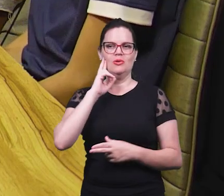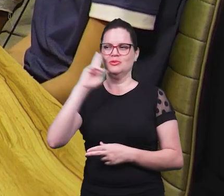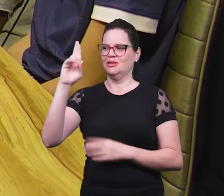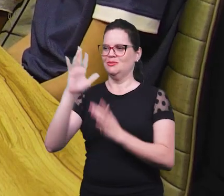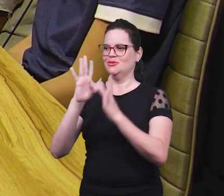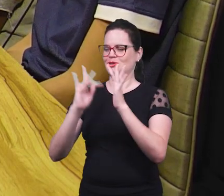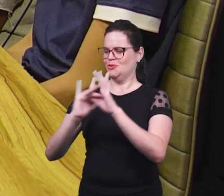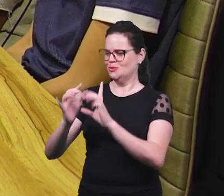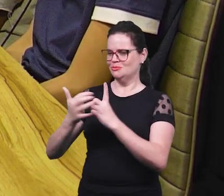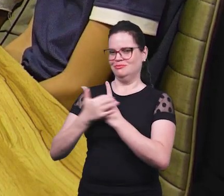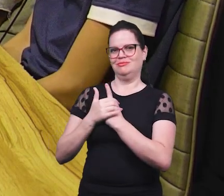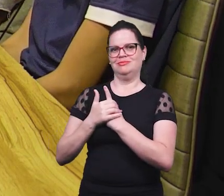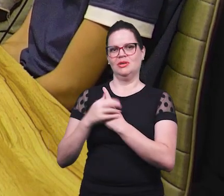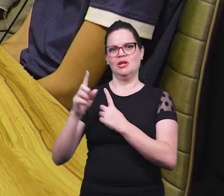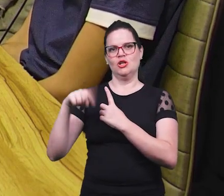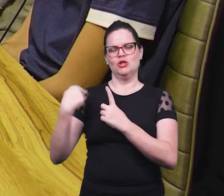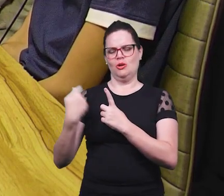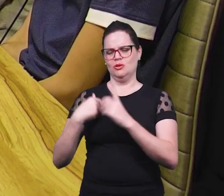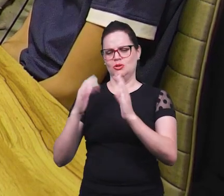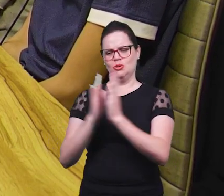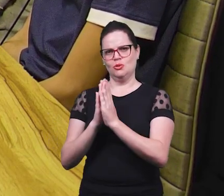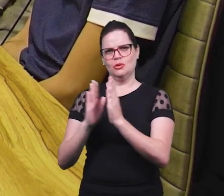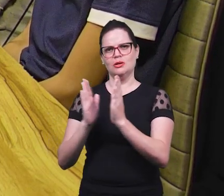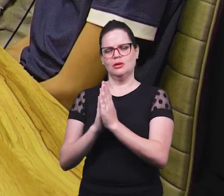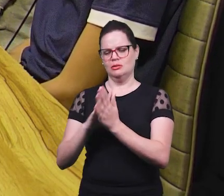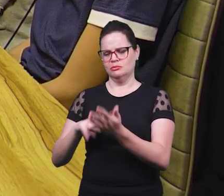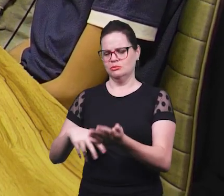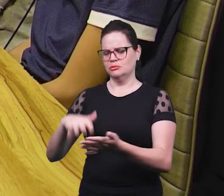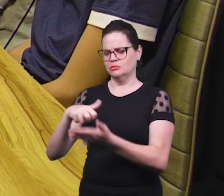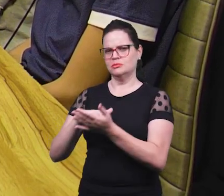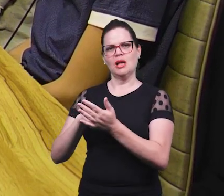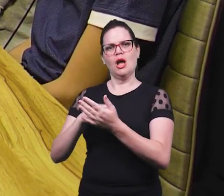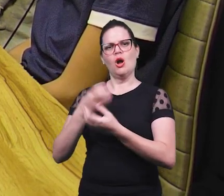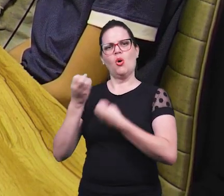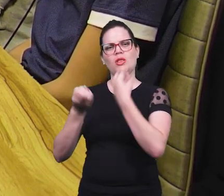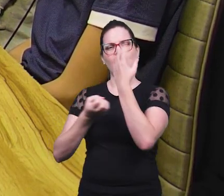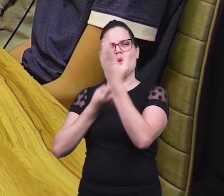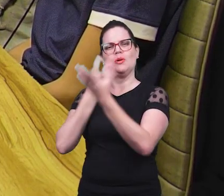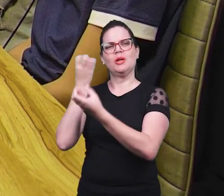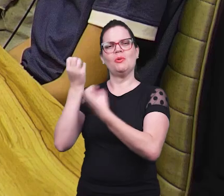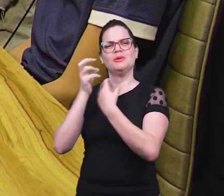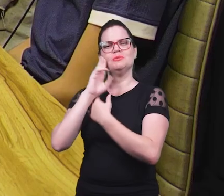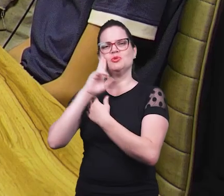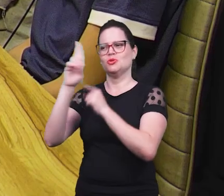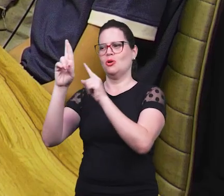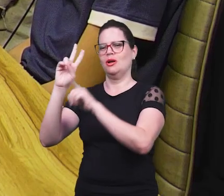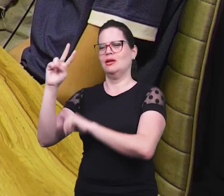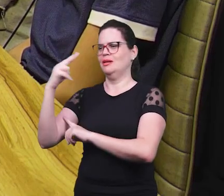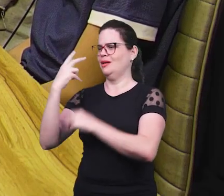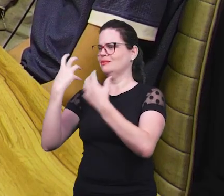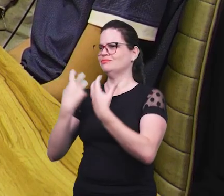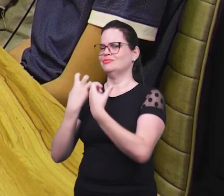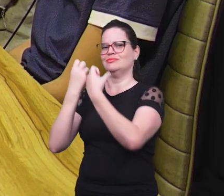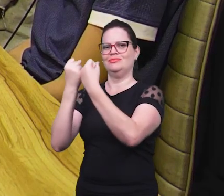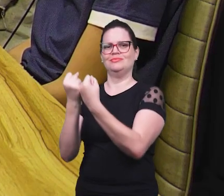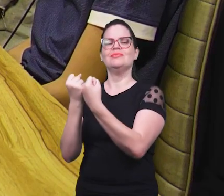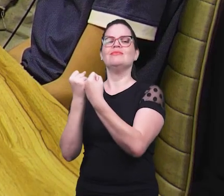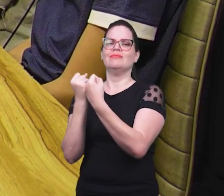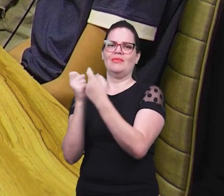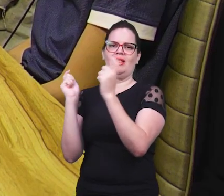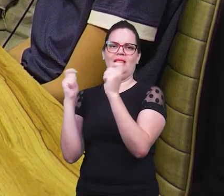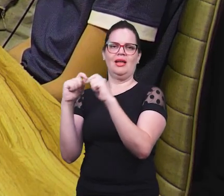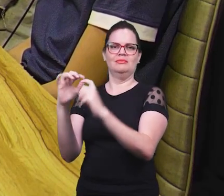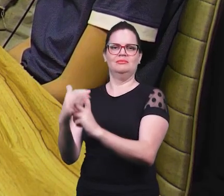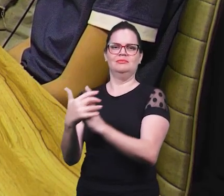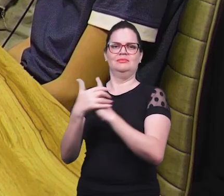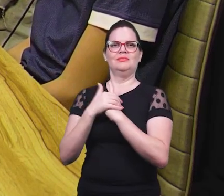né? Quando nós oramos ao Senhor, quando nós nos abrimos para o Senhor, Ele pode colher todas as nossas inseguranças